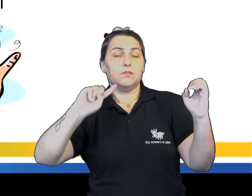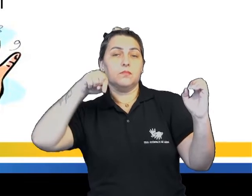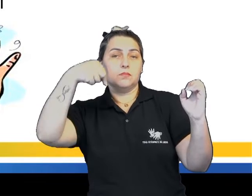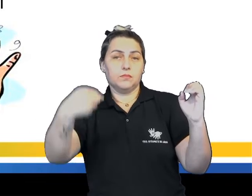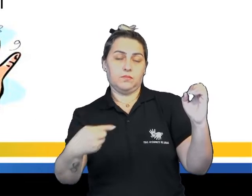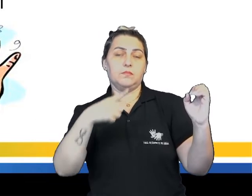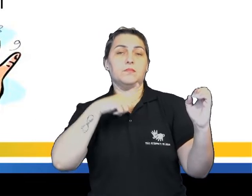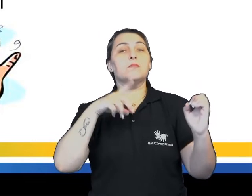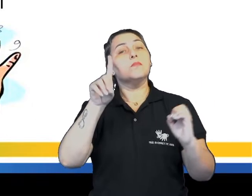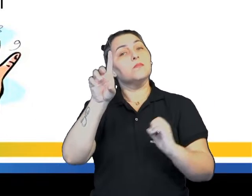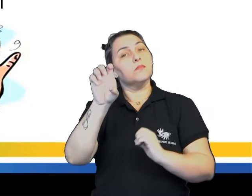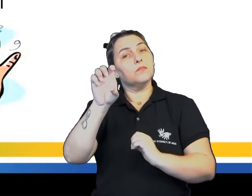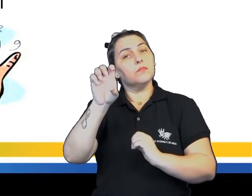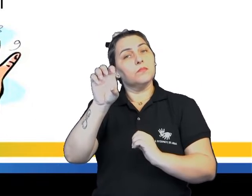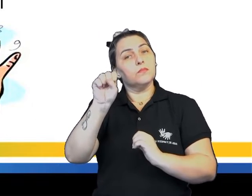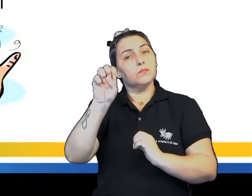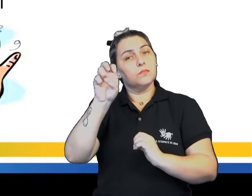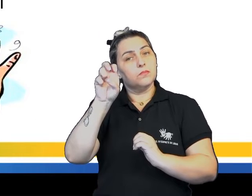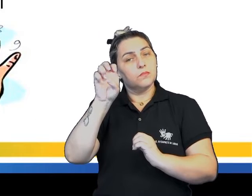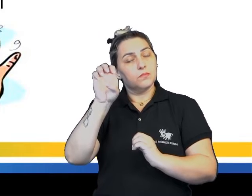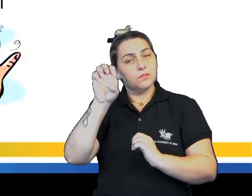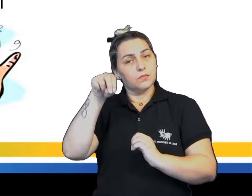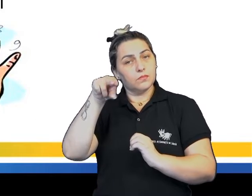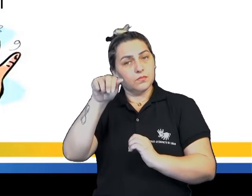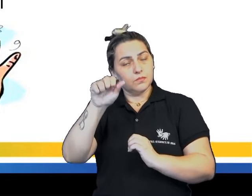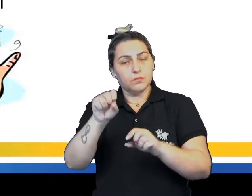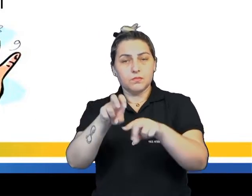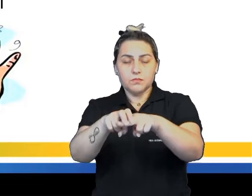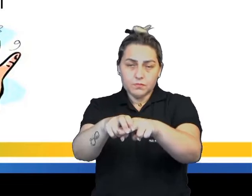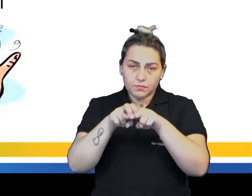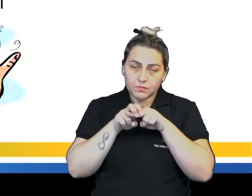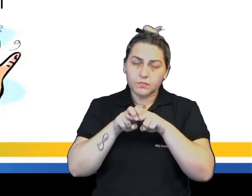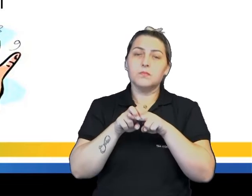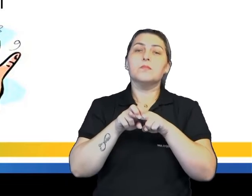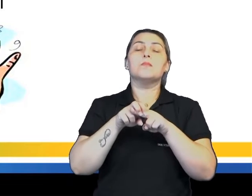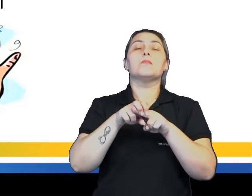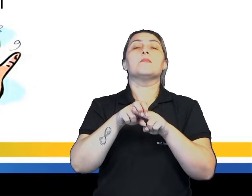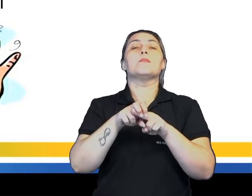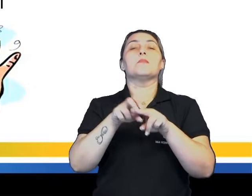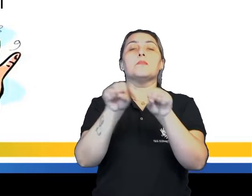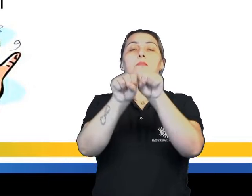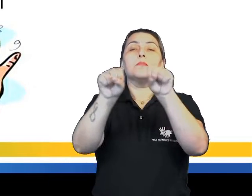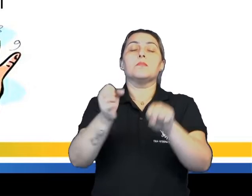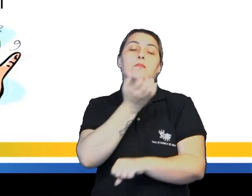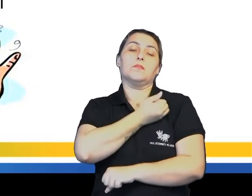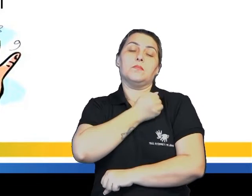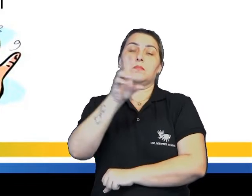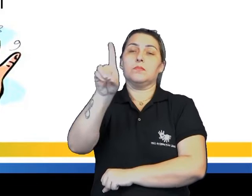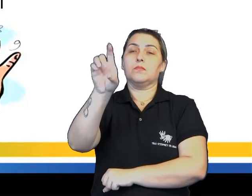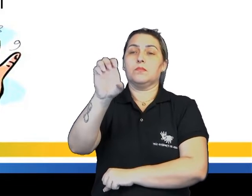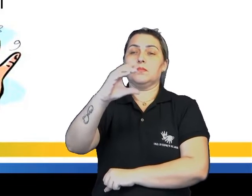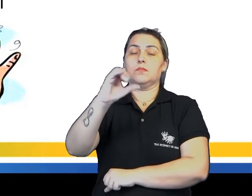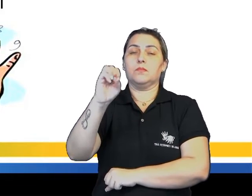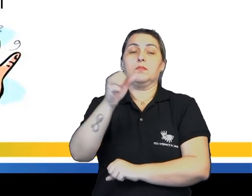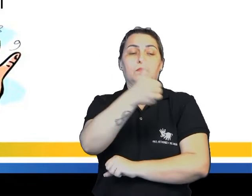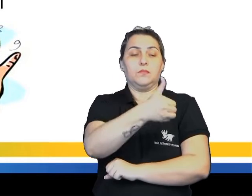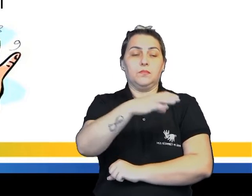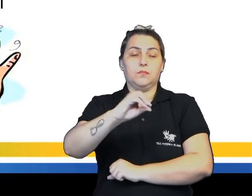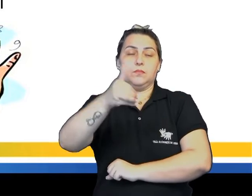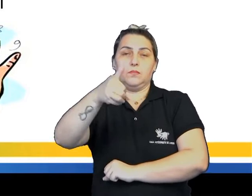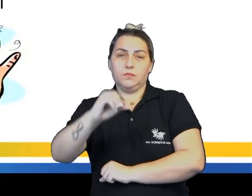vamos ter as dezenas. Por isso que o nome do sistema é Sistema de Numeração Decimal, porque a cada 10